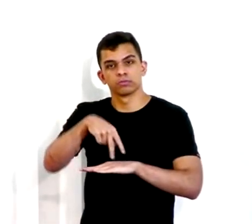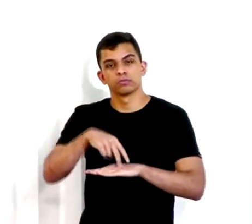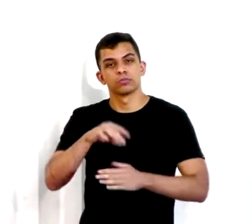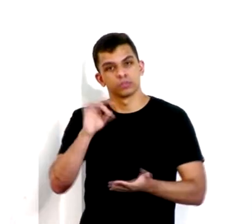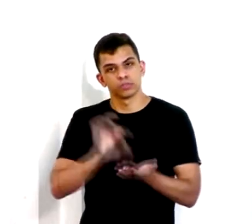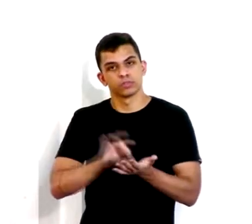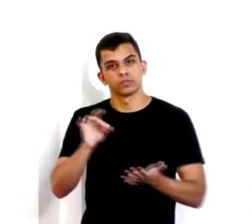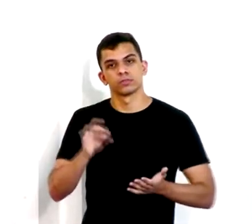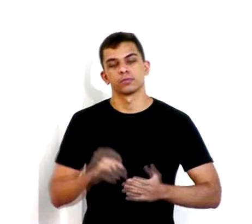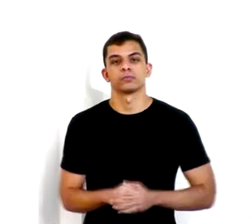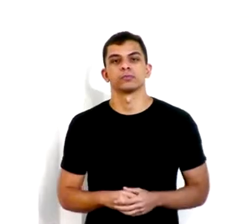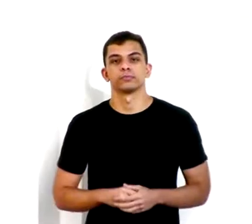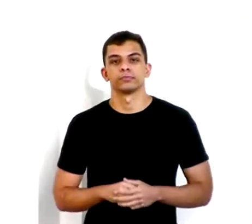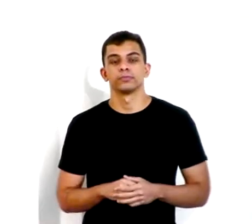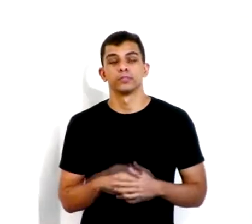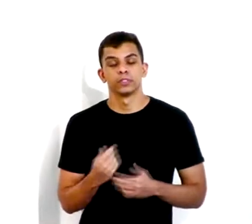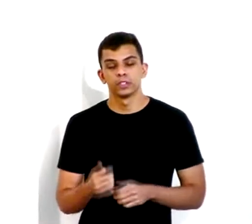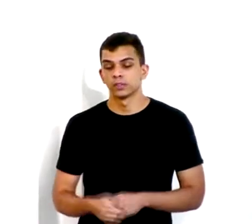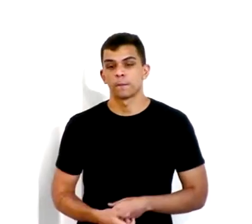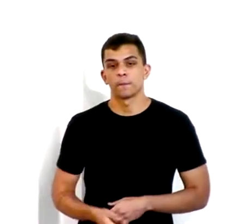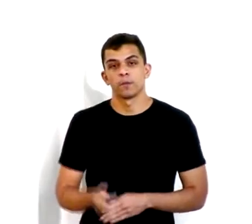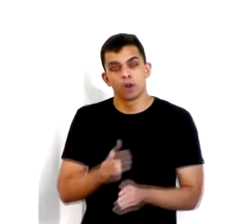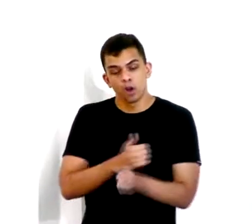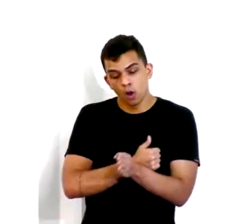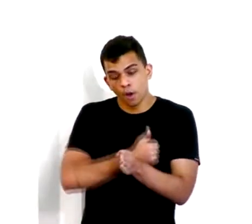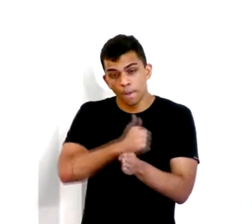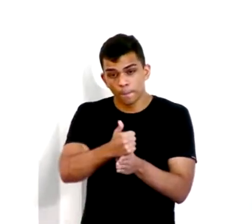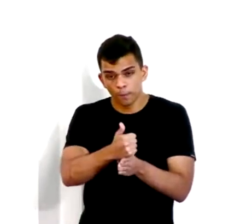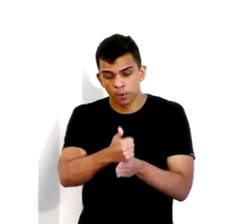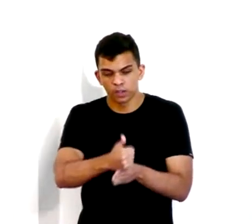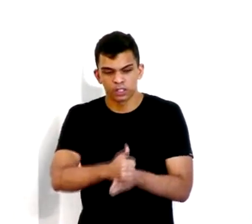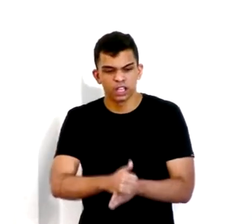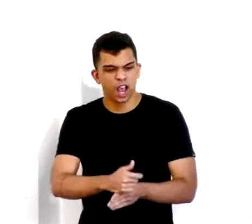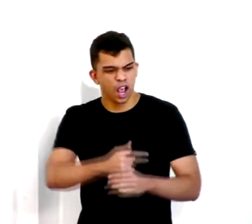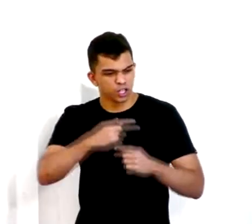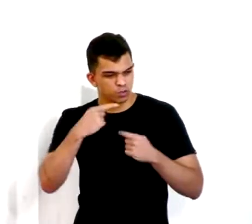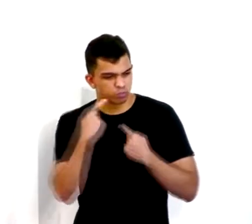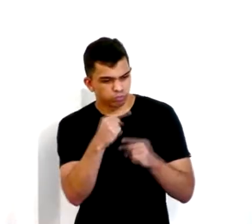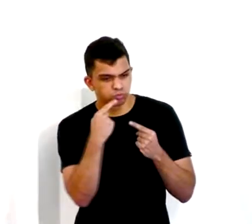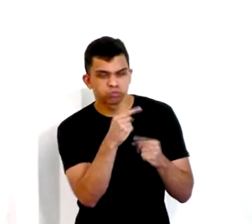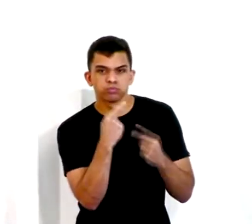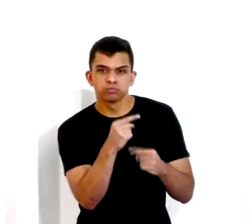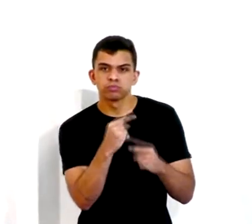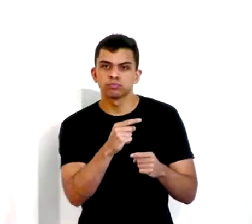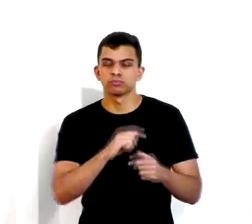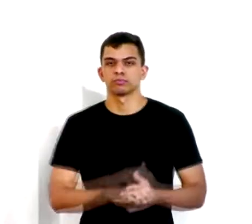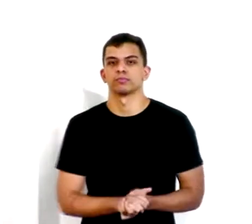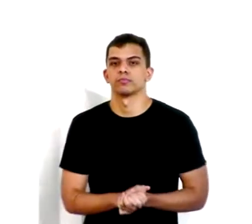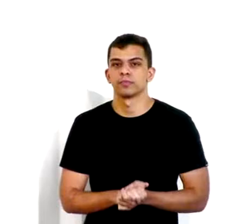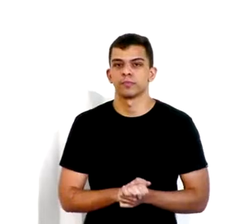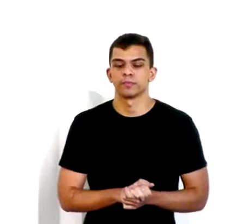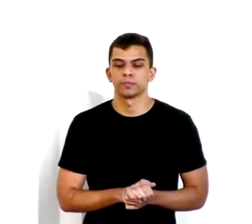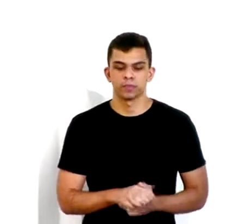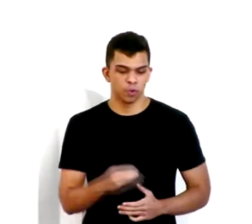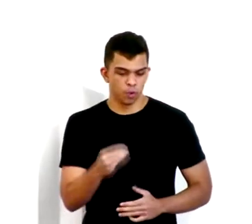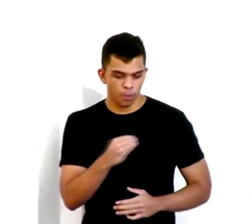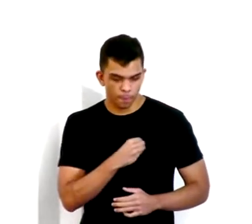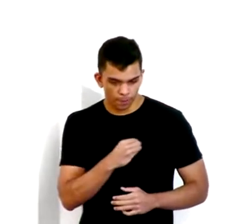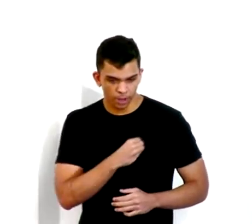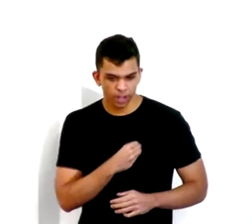Portanto, os conceitos de moralidade no último século foram atacados frontalmente. Assim, o conceito de pecado